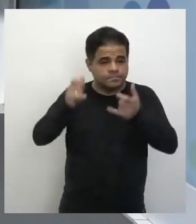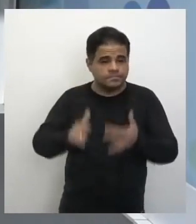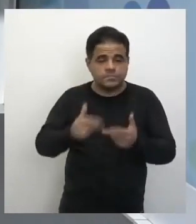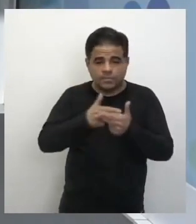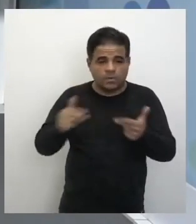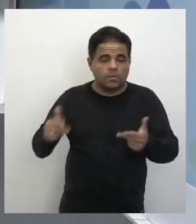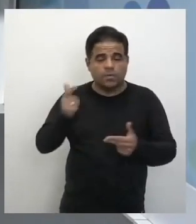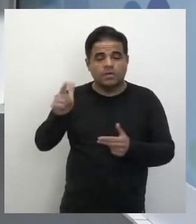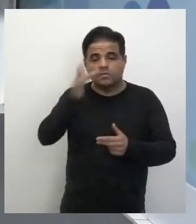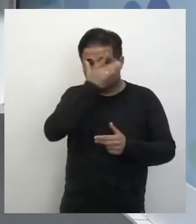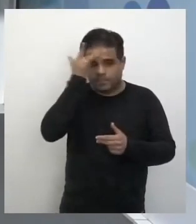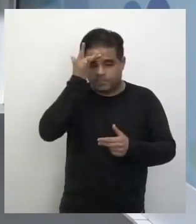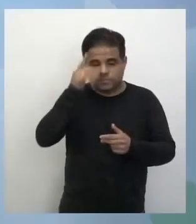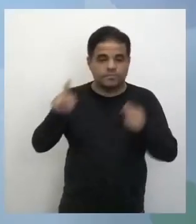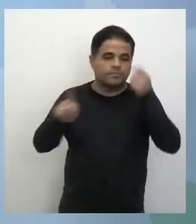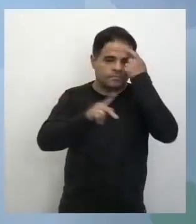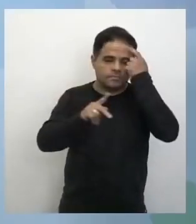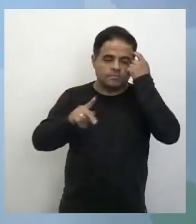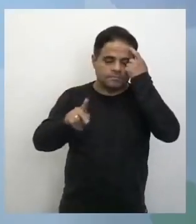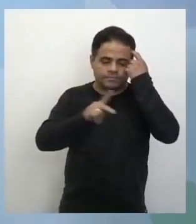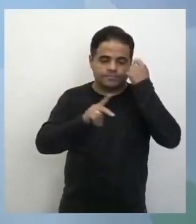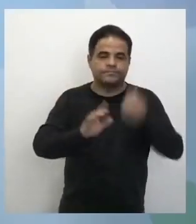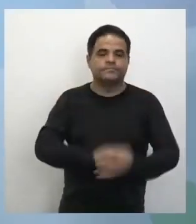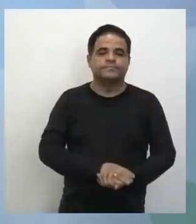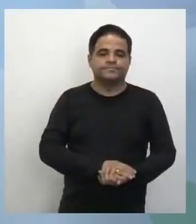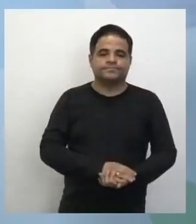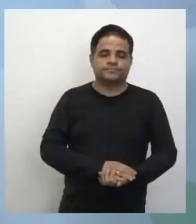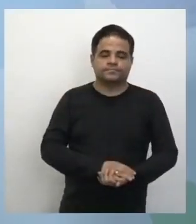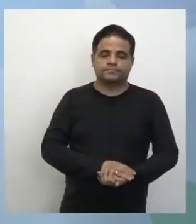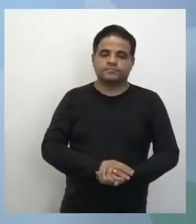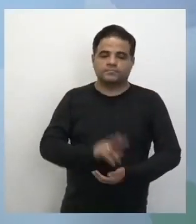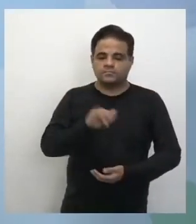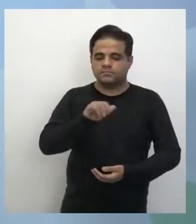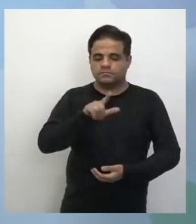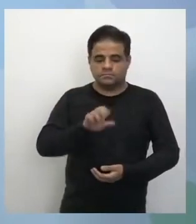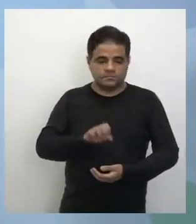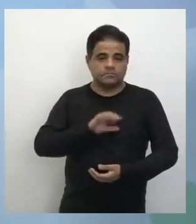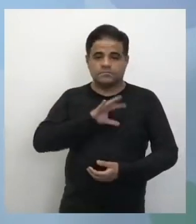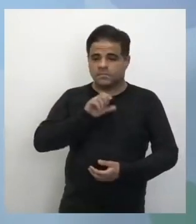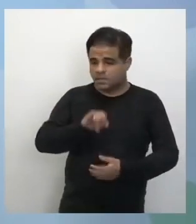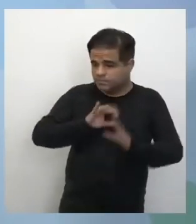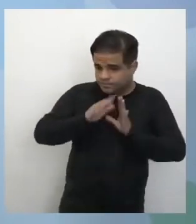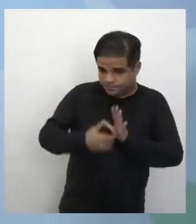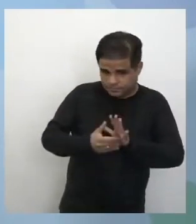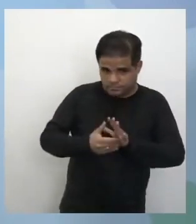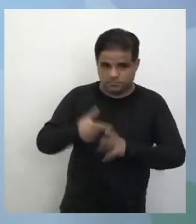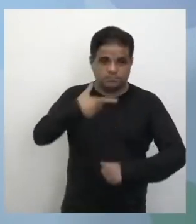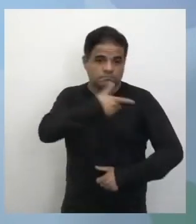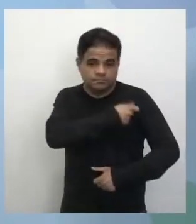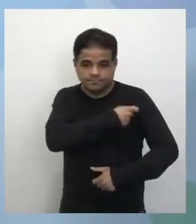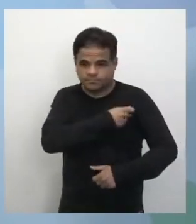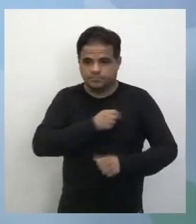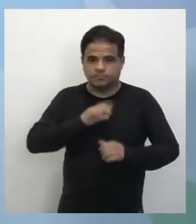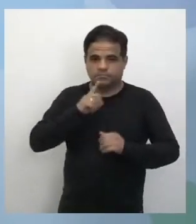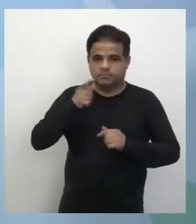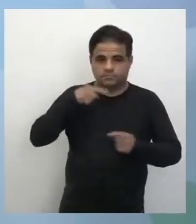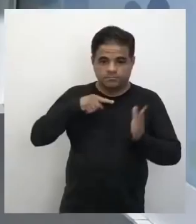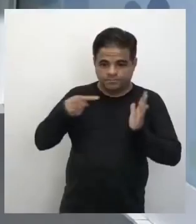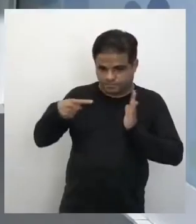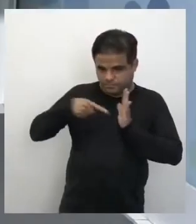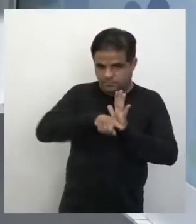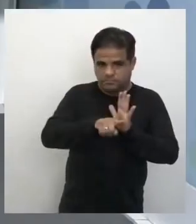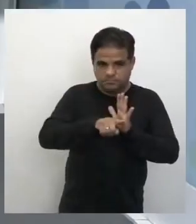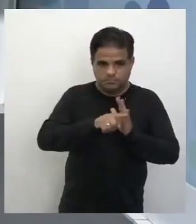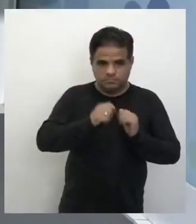Bom, a Pro Virley coloca assim, se todos ficarão imunizados. Então, a ciência não sabe se